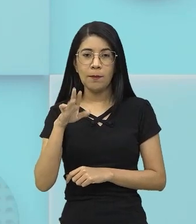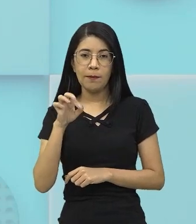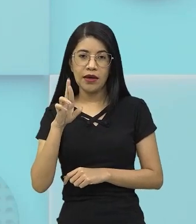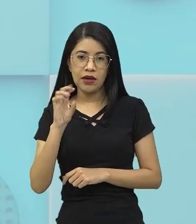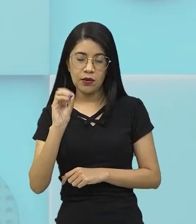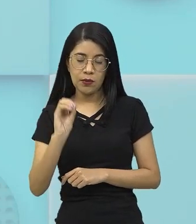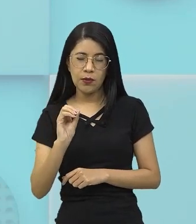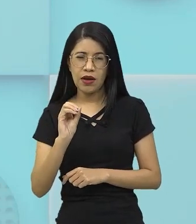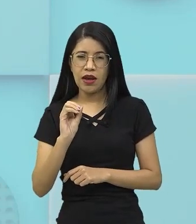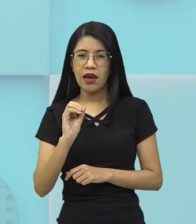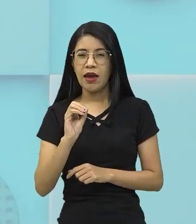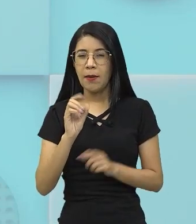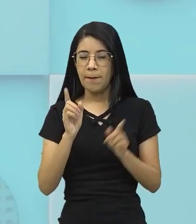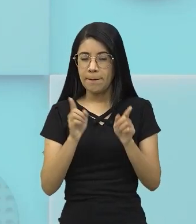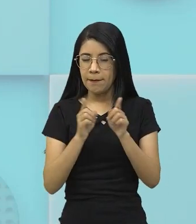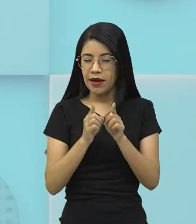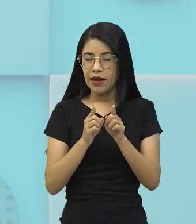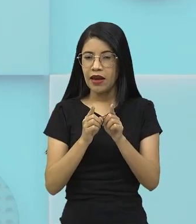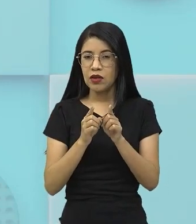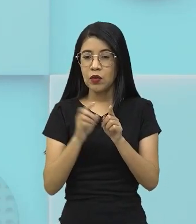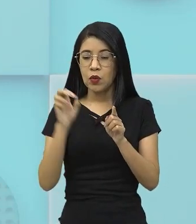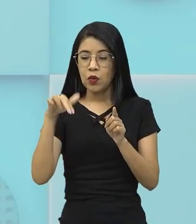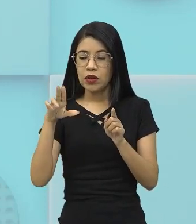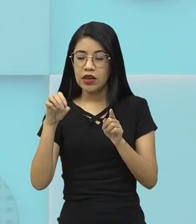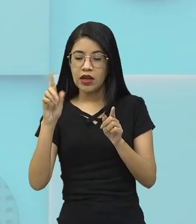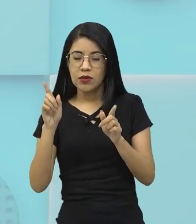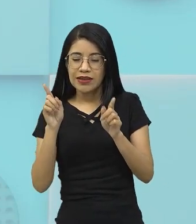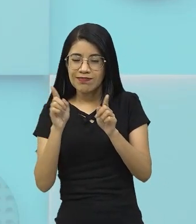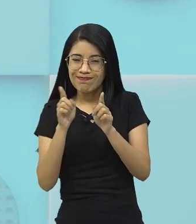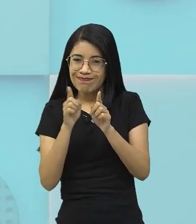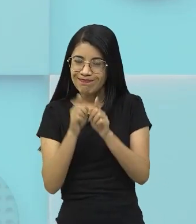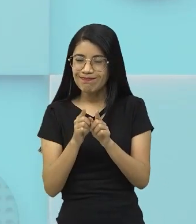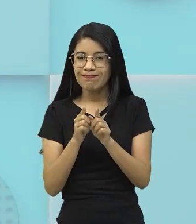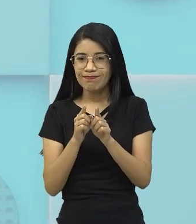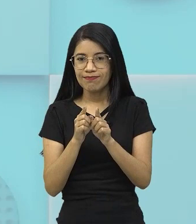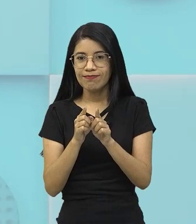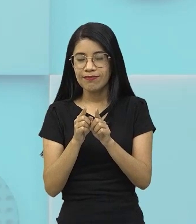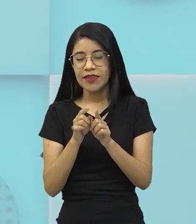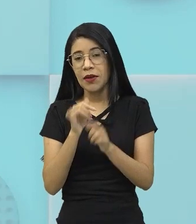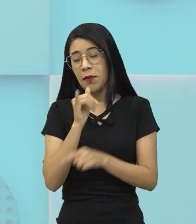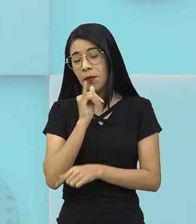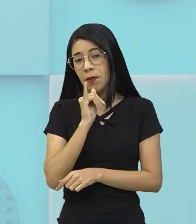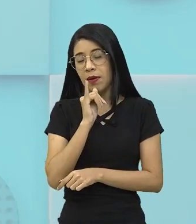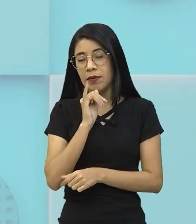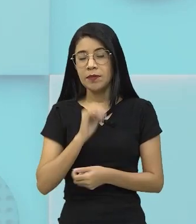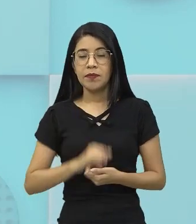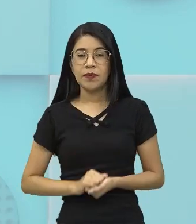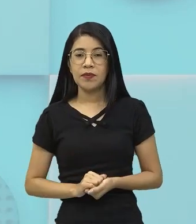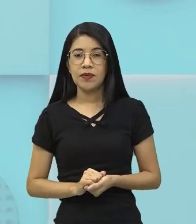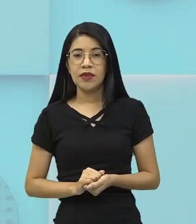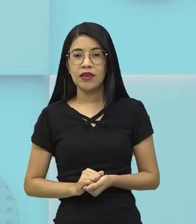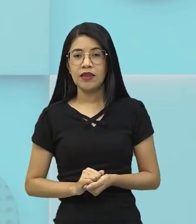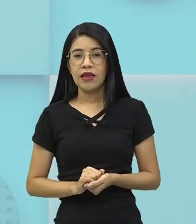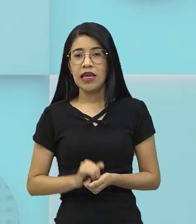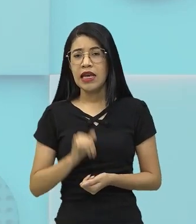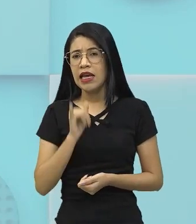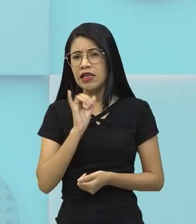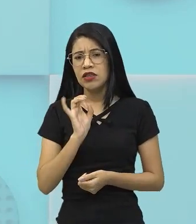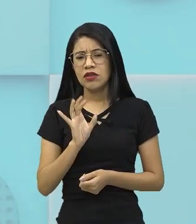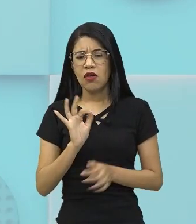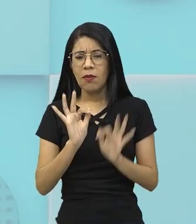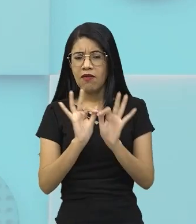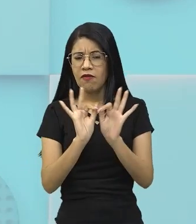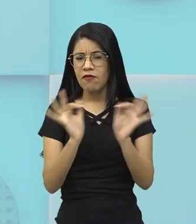menor ainda. Como seria isso, professora? Vamos aqui supor que você tenha um conto com uma frase, com